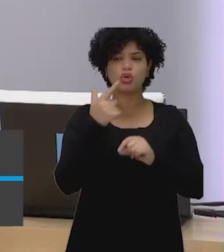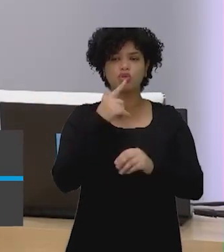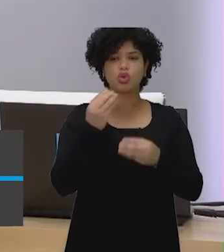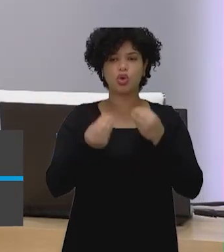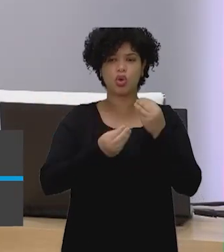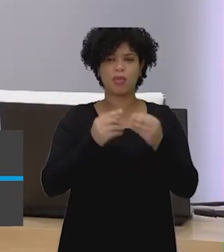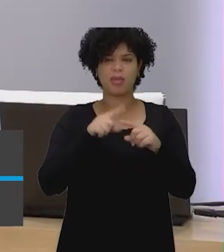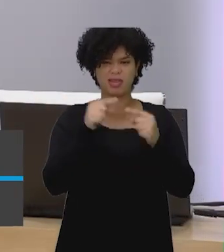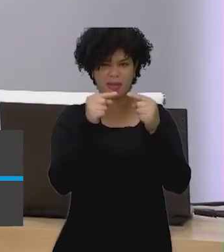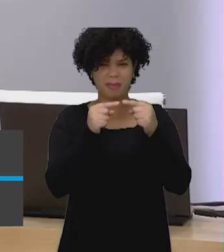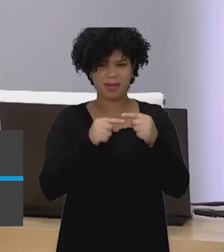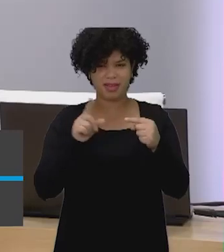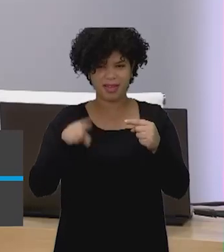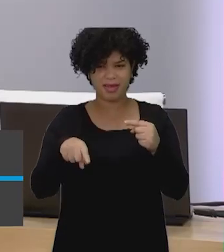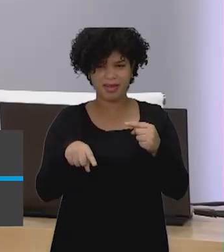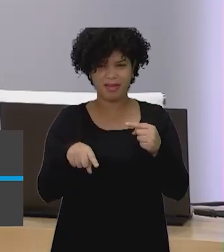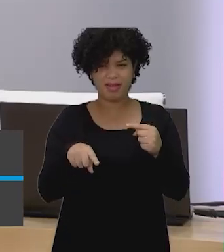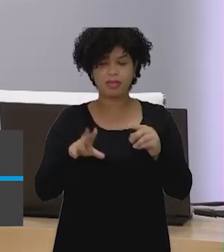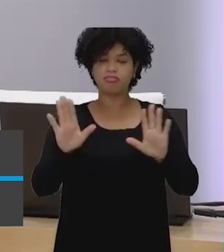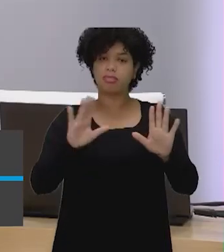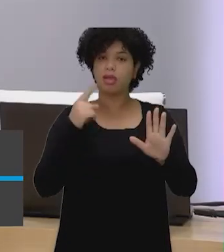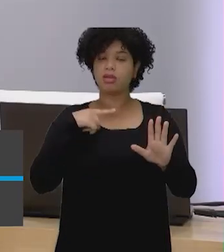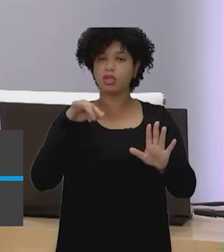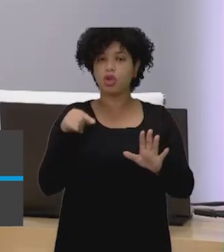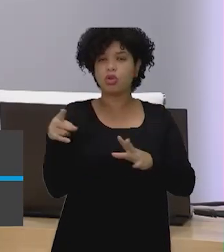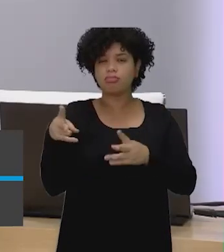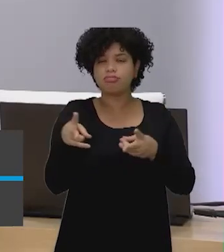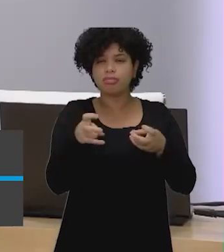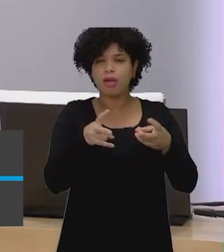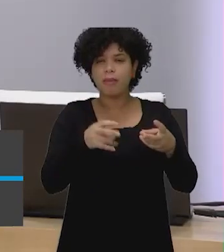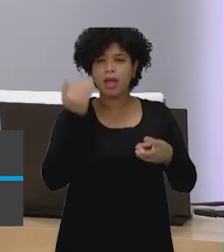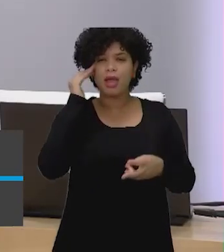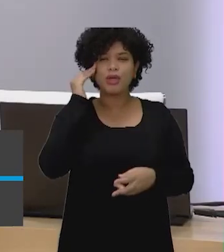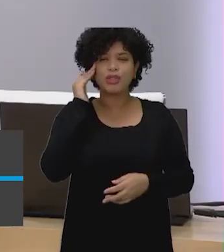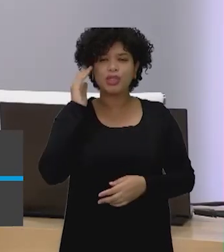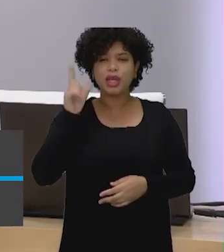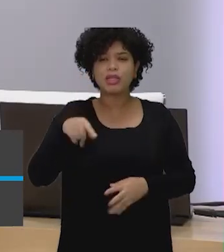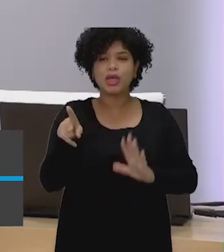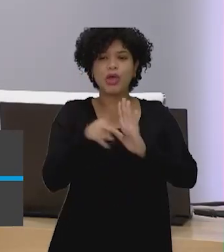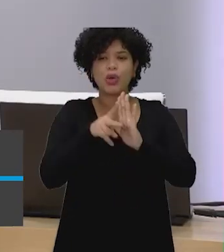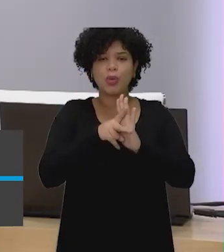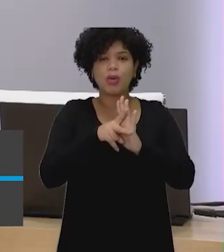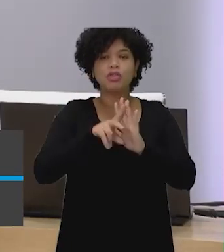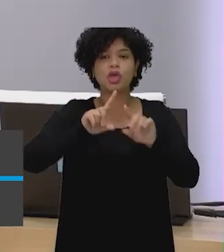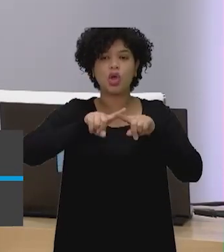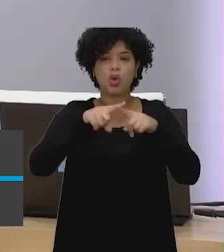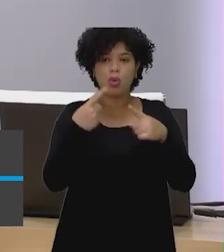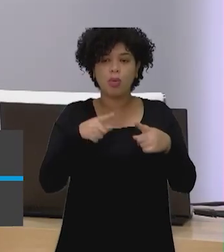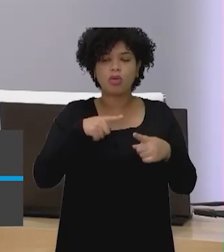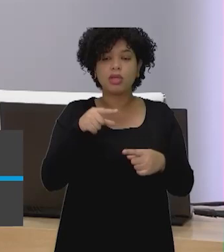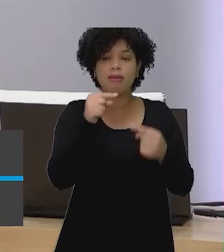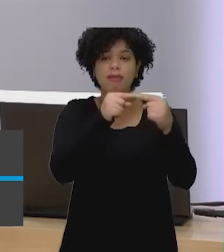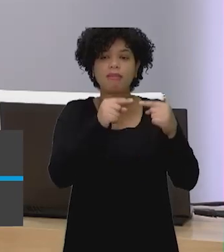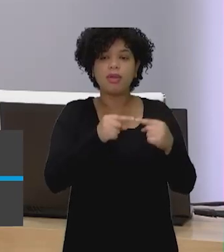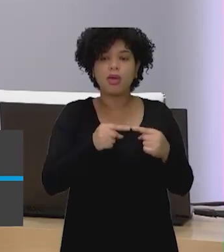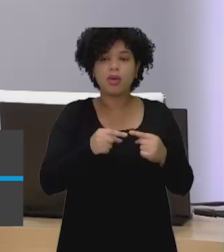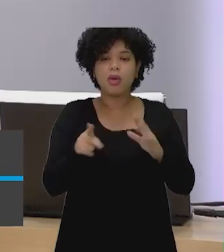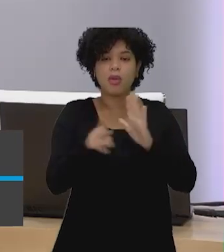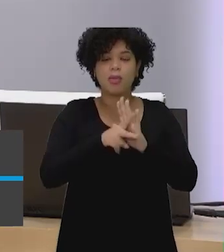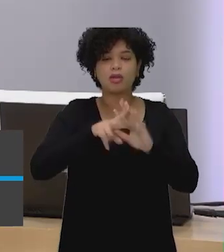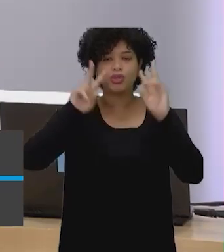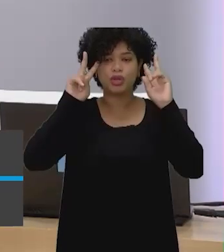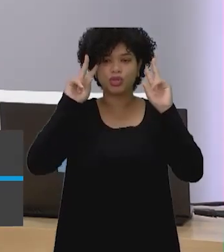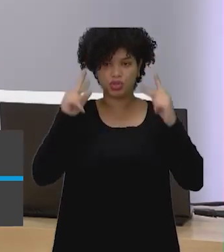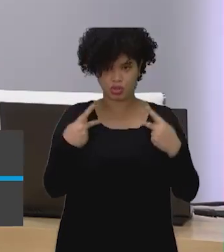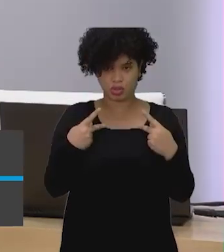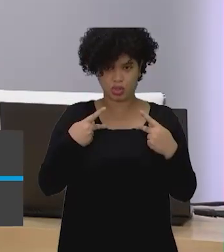não fizesse tanto sentido. Mas a partir do momento que a gente começa a entender que o território ele também tem o seu sentido gerado pelo homem, mas que